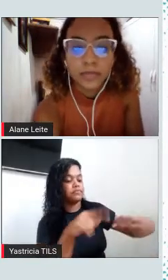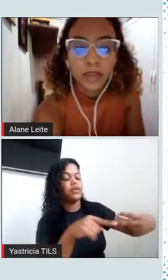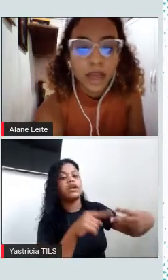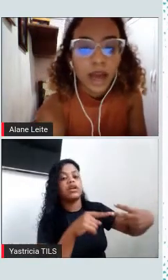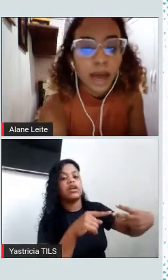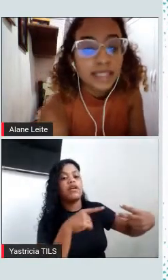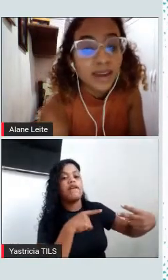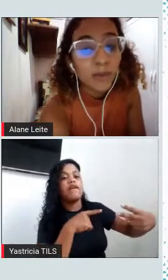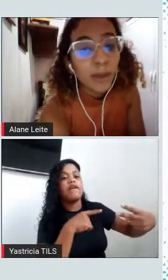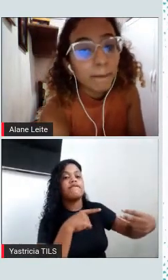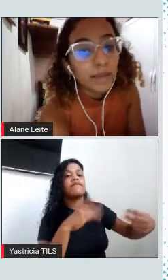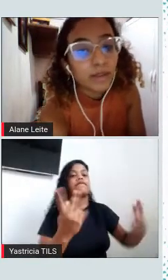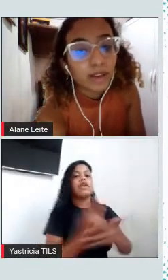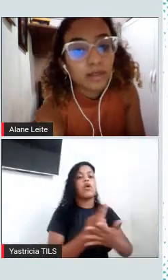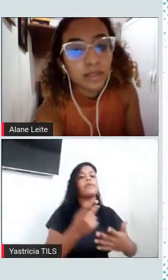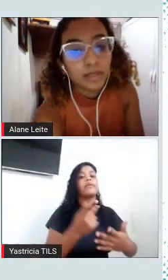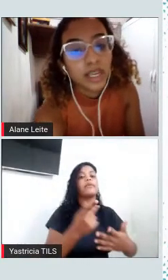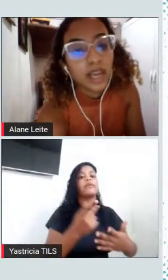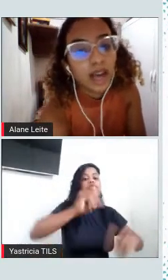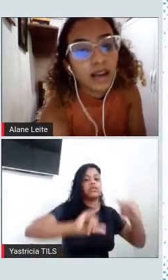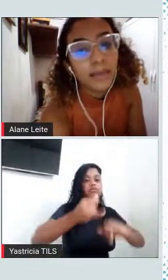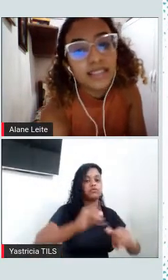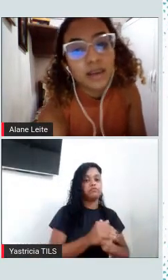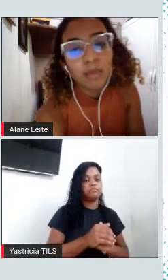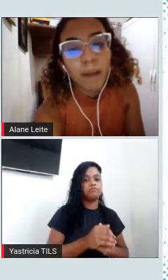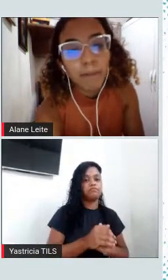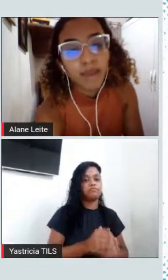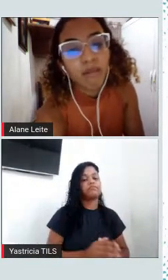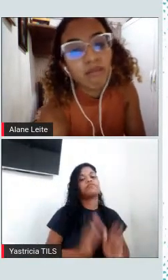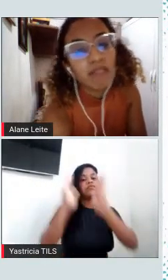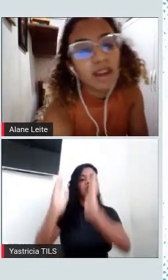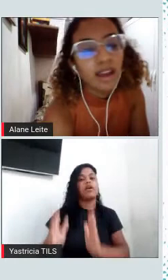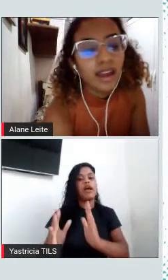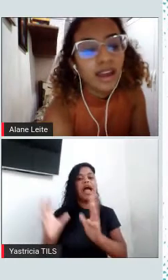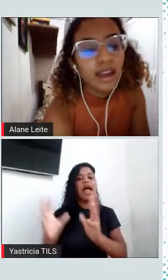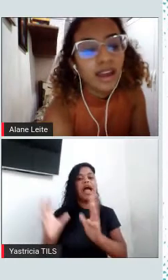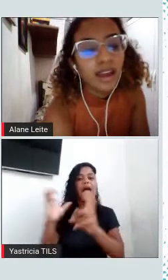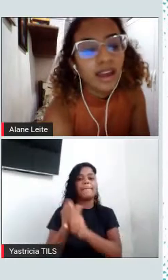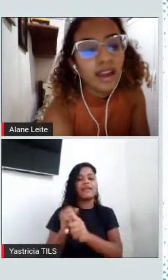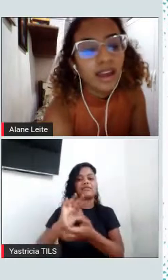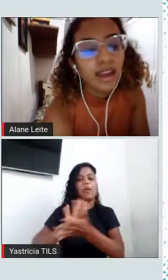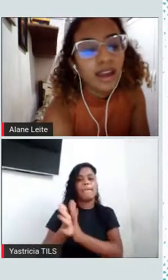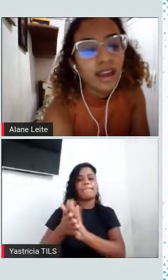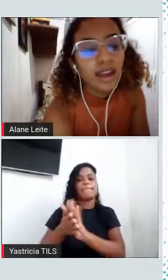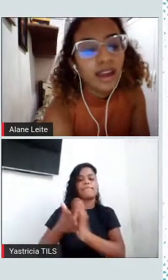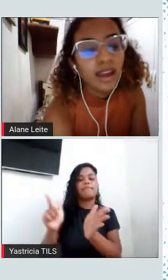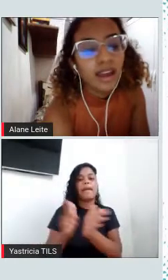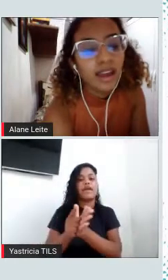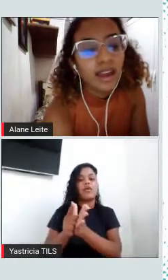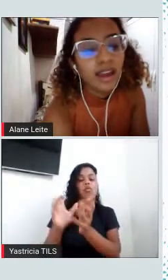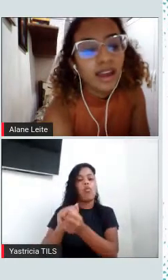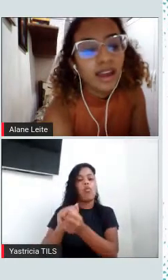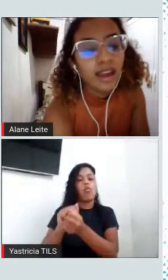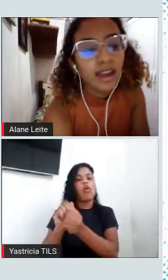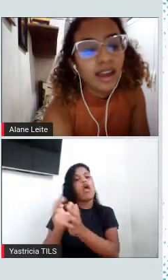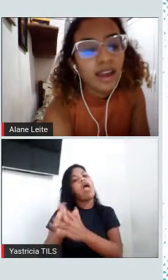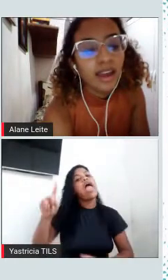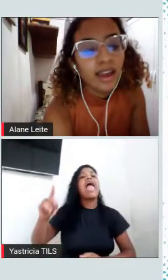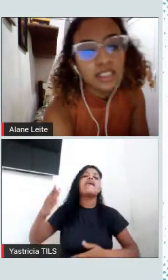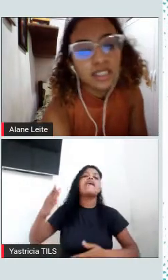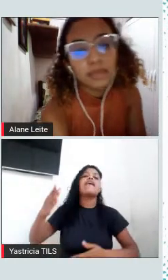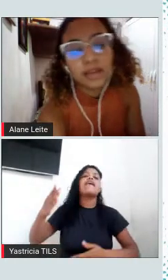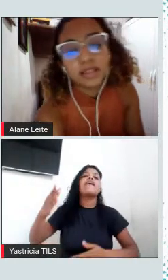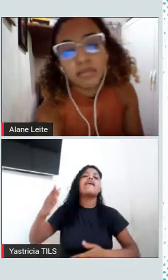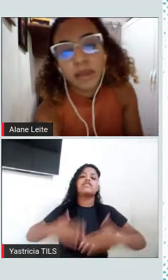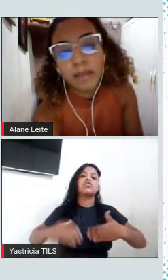químicos. Amassar um papel na coluna B. Amassar um papel, ele vai ser um fenômeno físico ou químico.